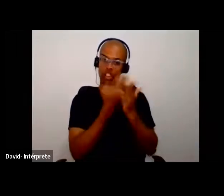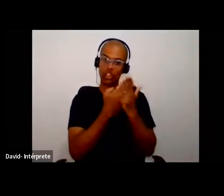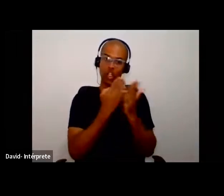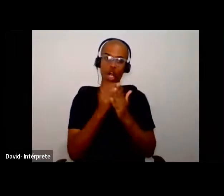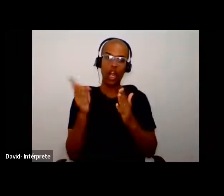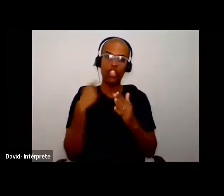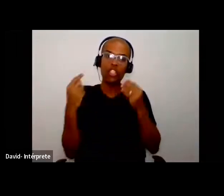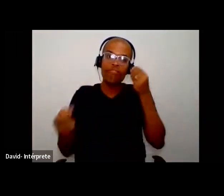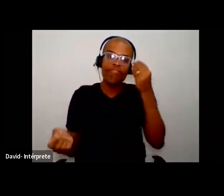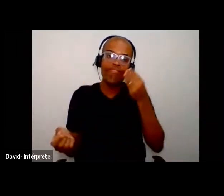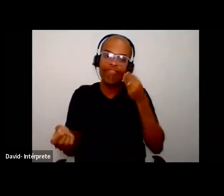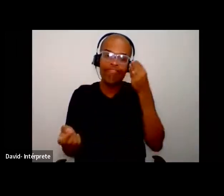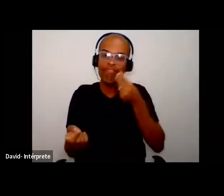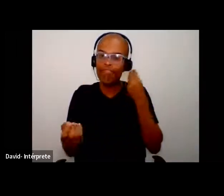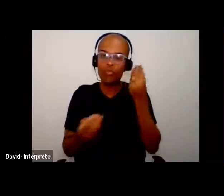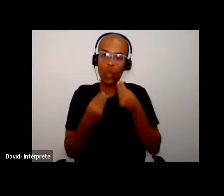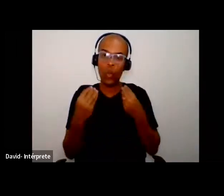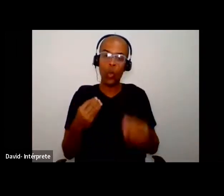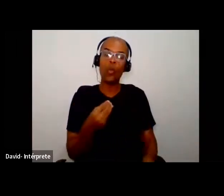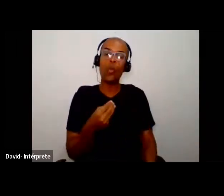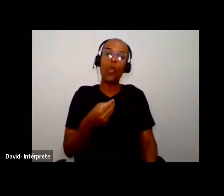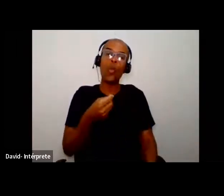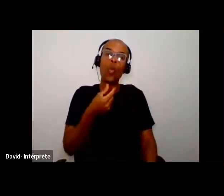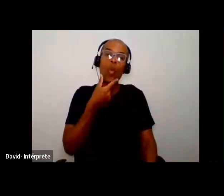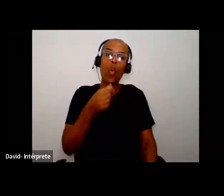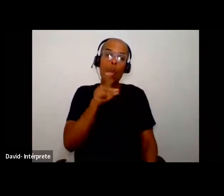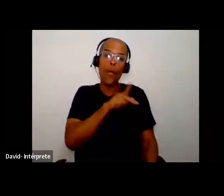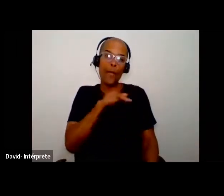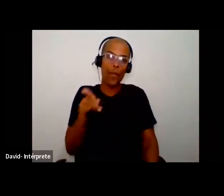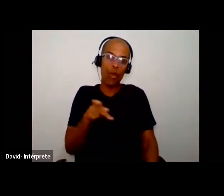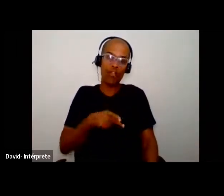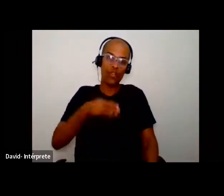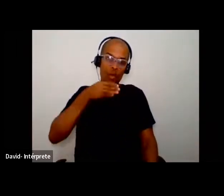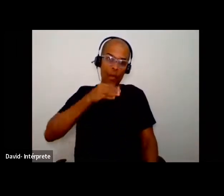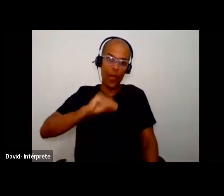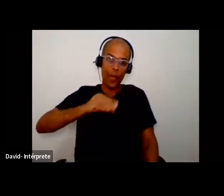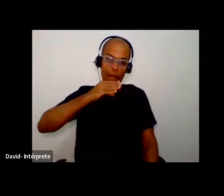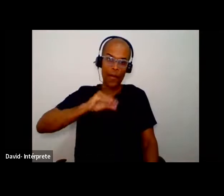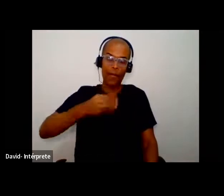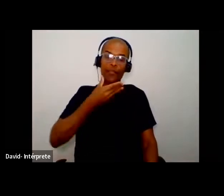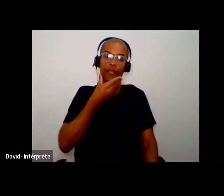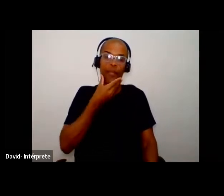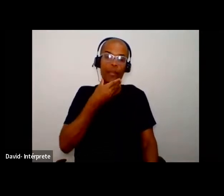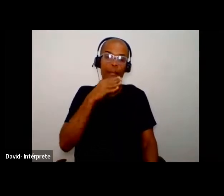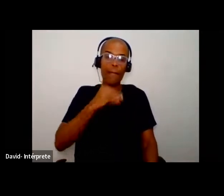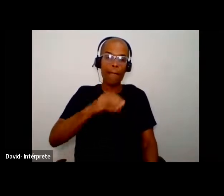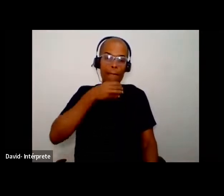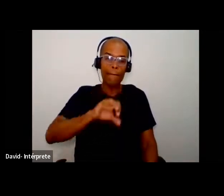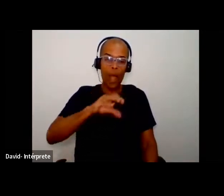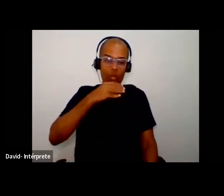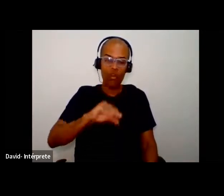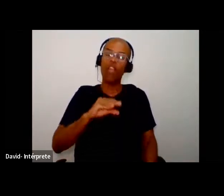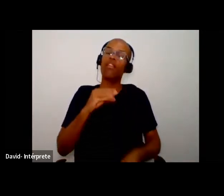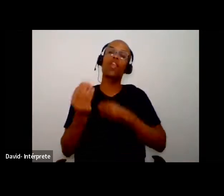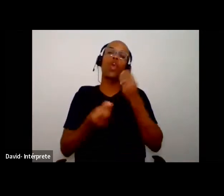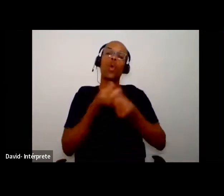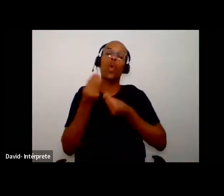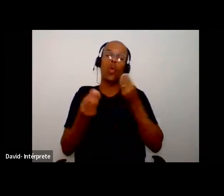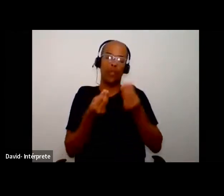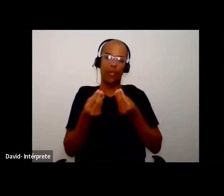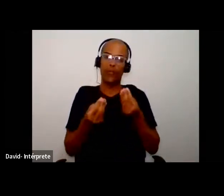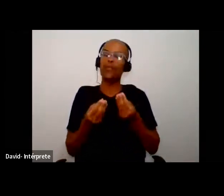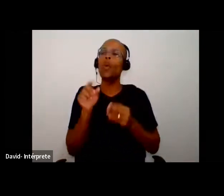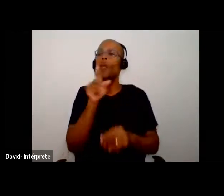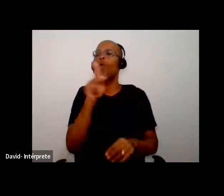o professor Paulo Freire dizia do ser professor. O que é ser professor? Ele dizia